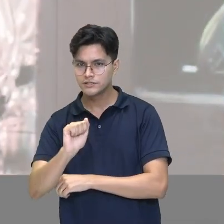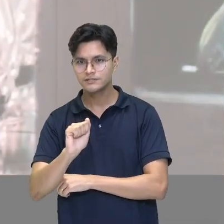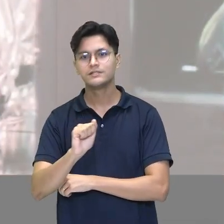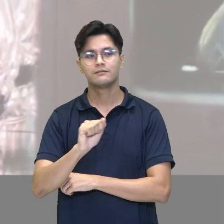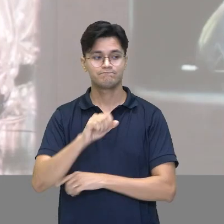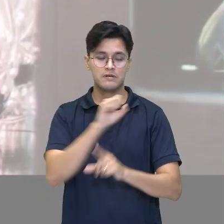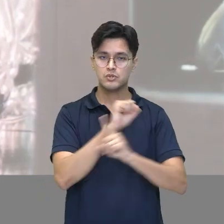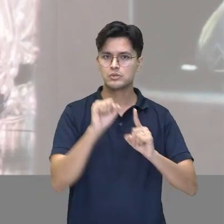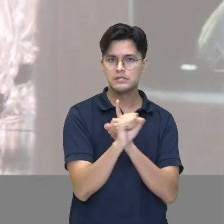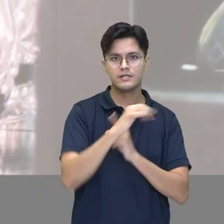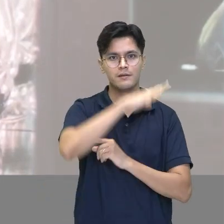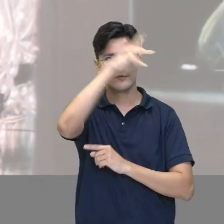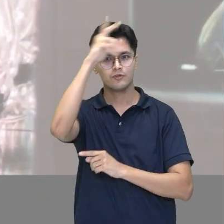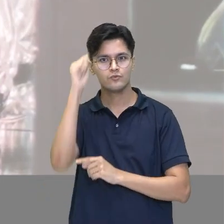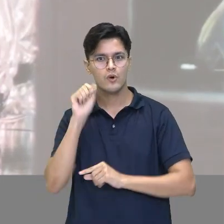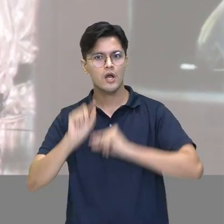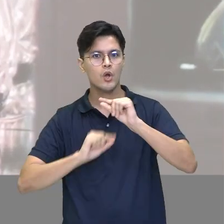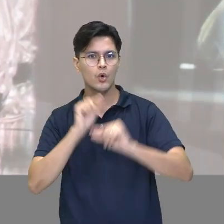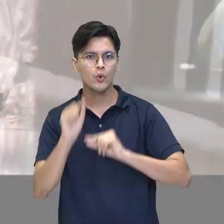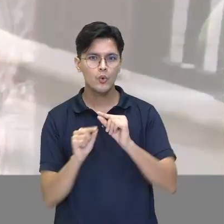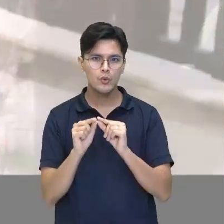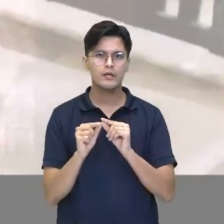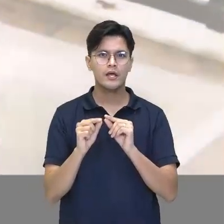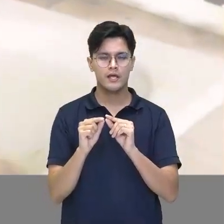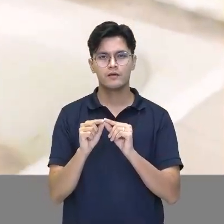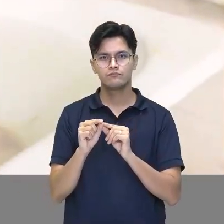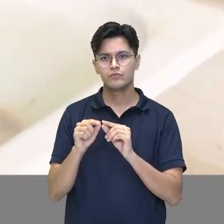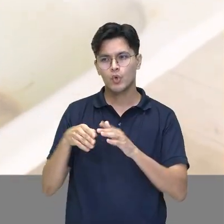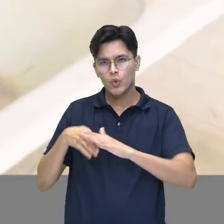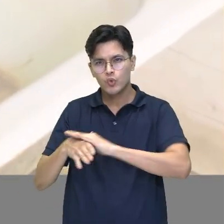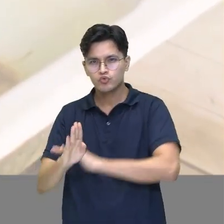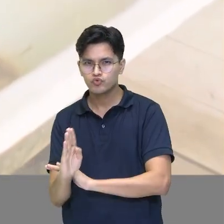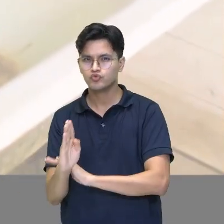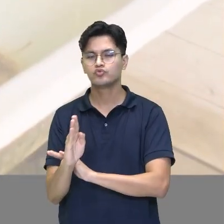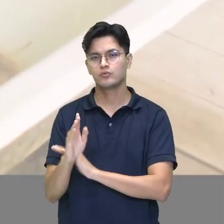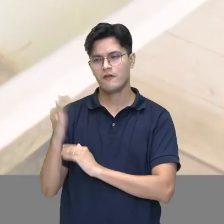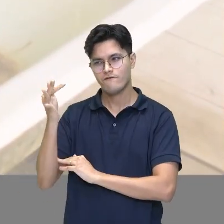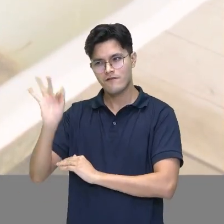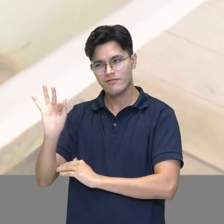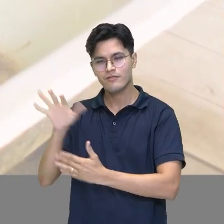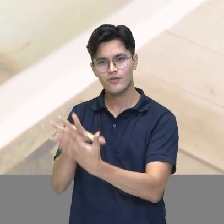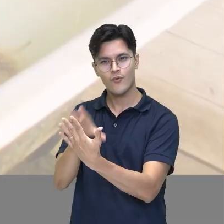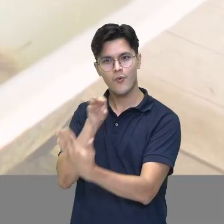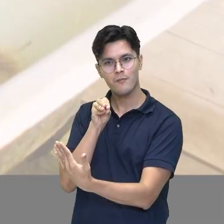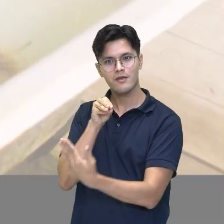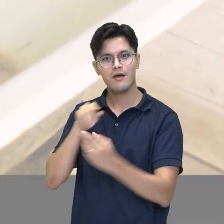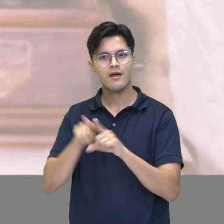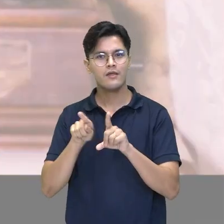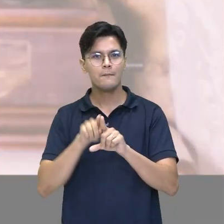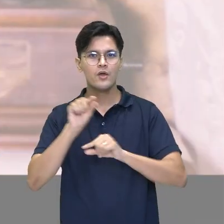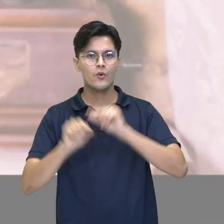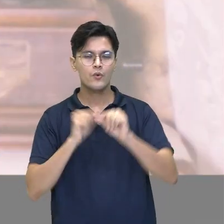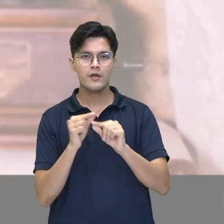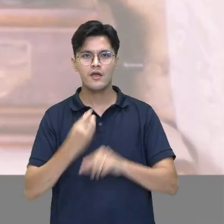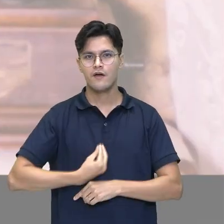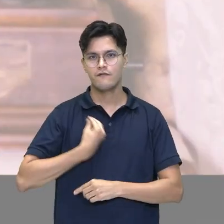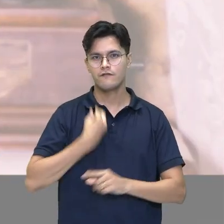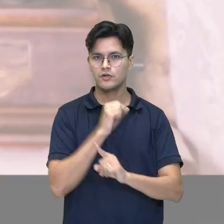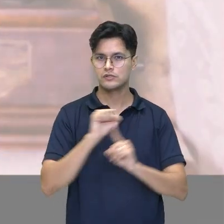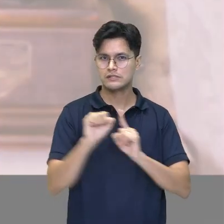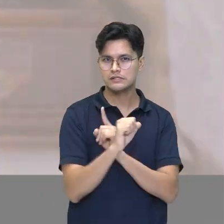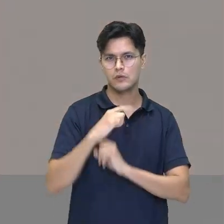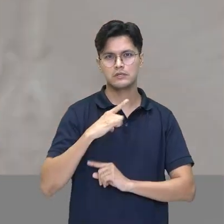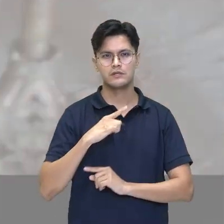manauara copiava em seus costumes franceses e a vida social era rodeada de cultura e riquezas